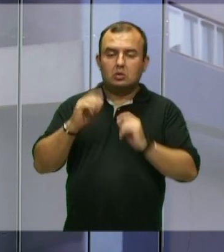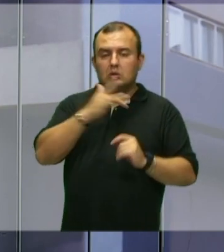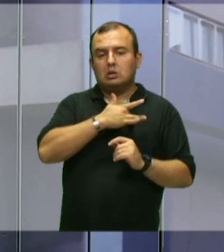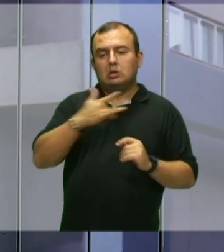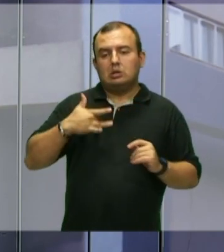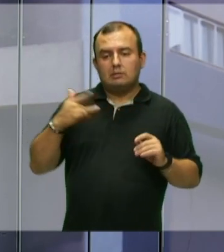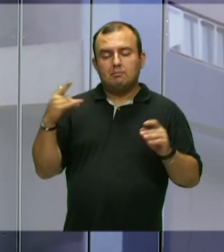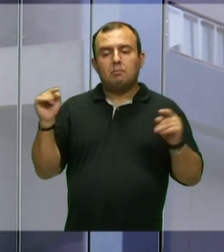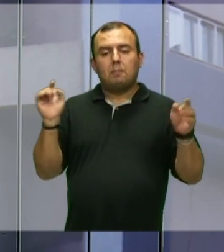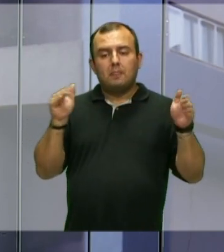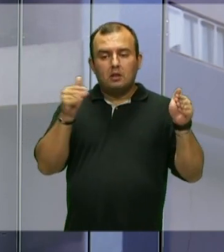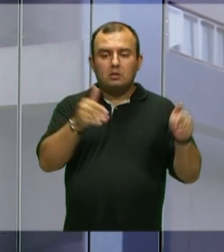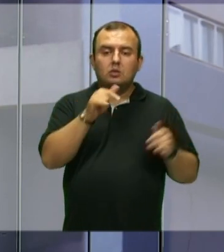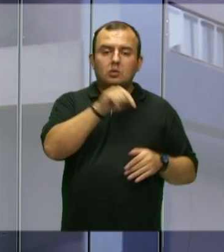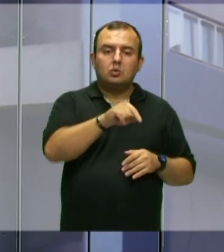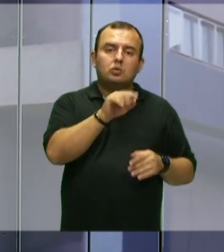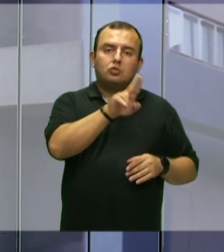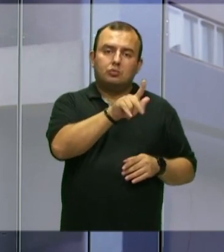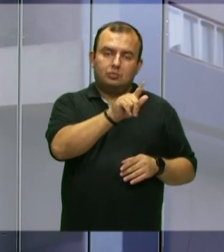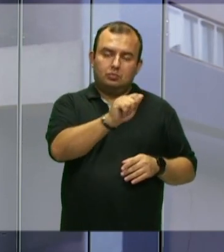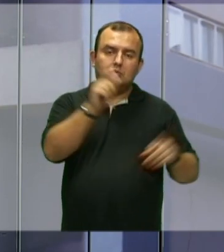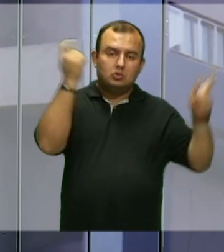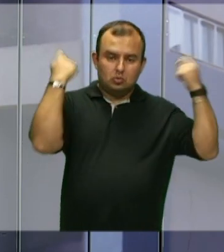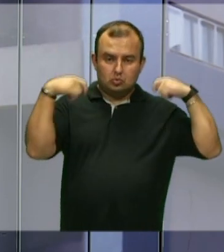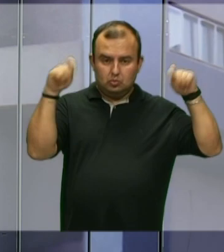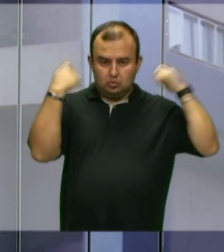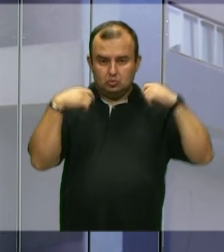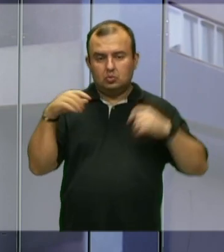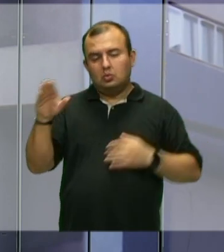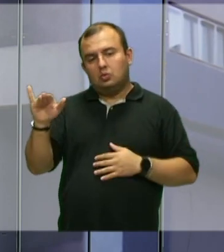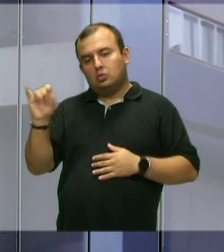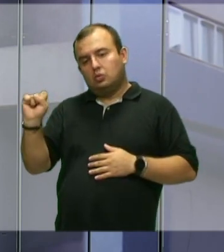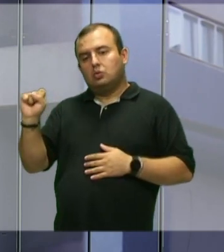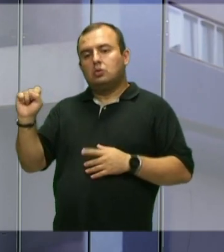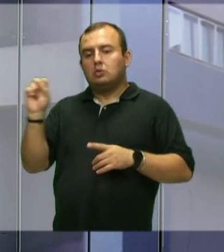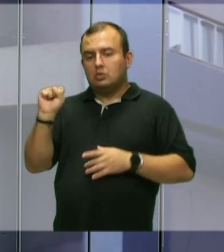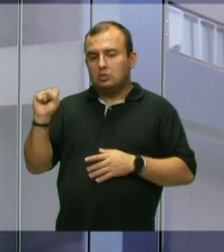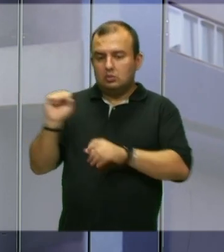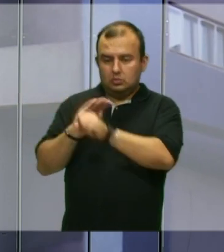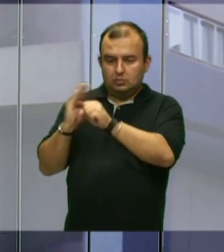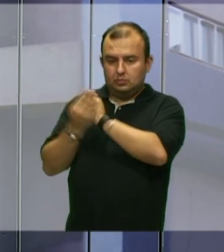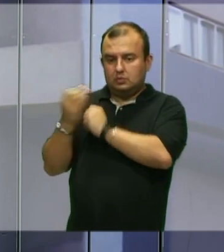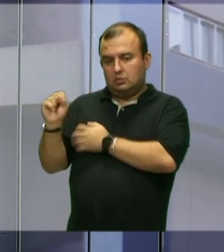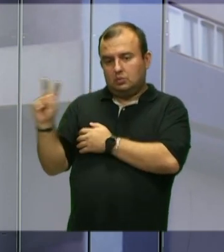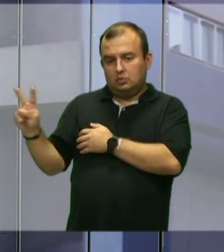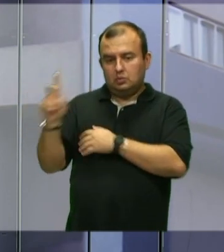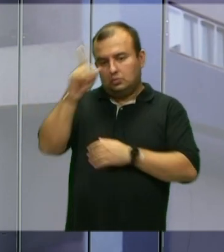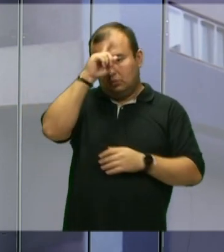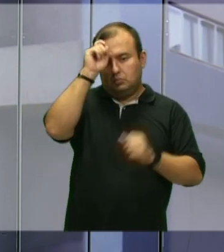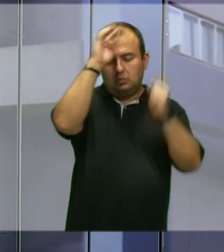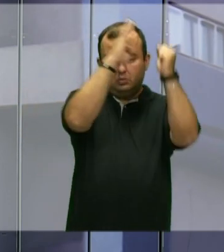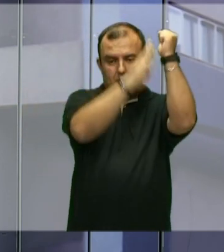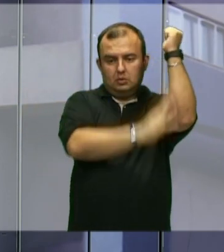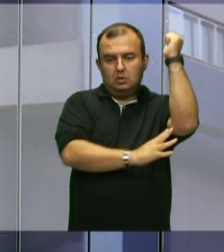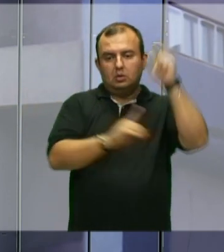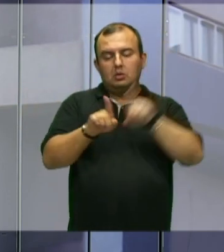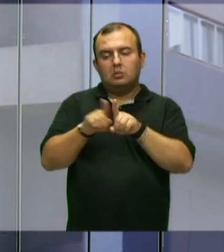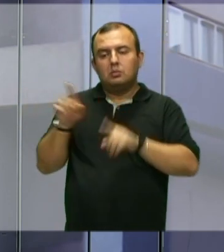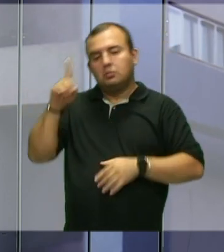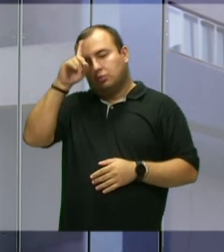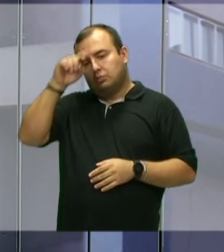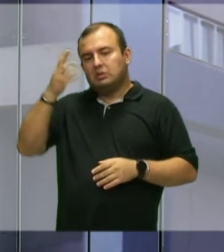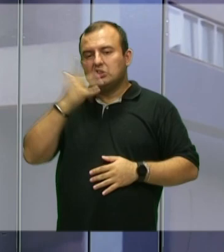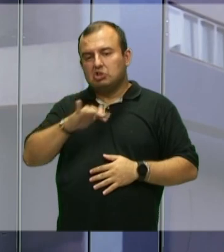saúde, ela foi para o UPA de Cordeiros, para o CIS do São Vicente, para o Hospital Marieta e para o Hospital Pequeno